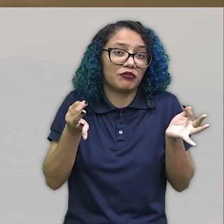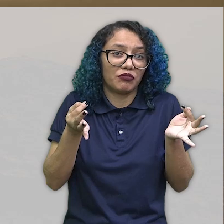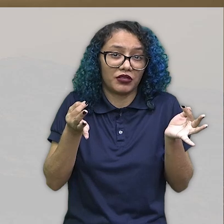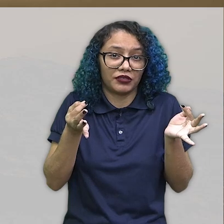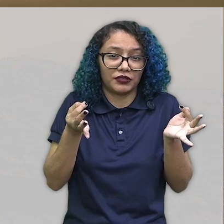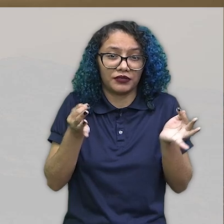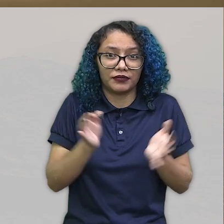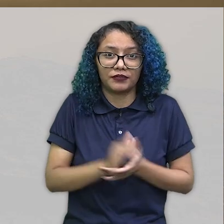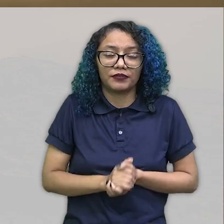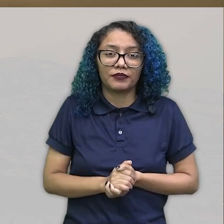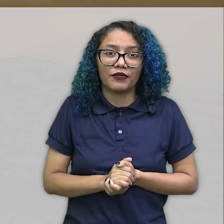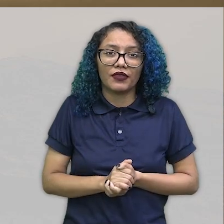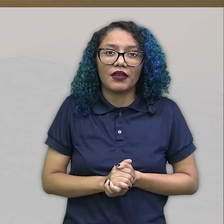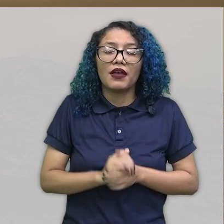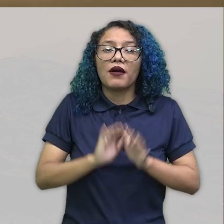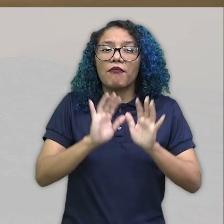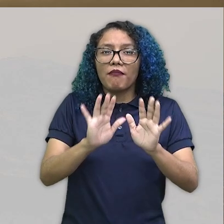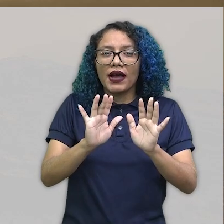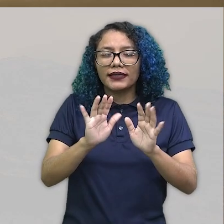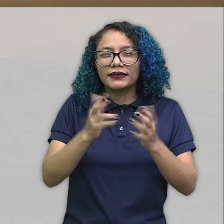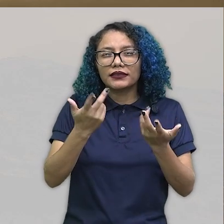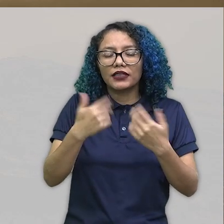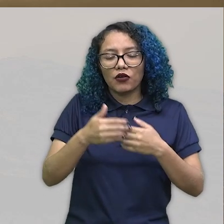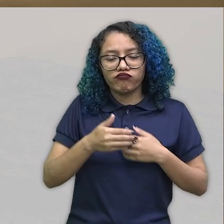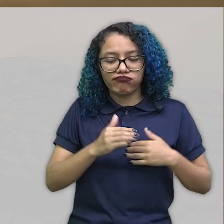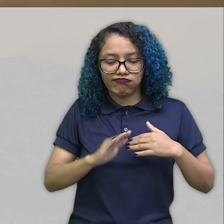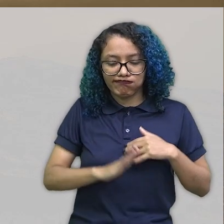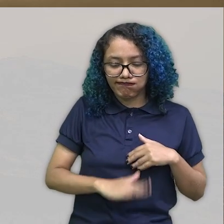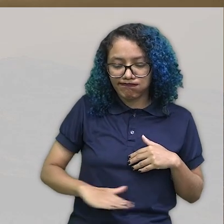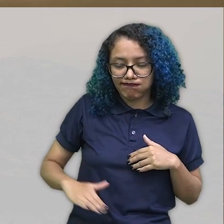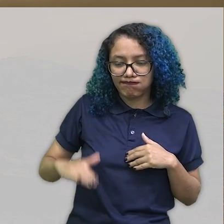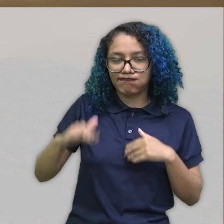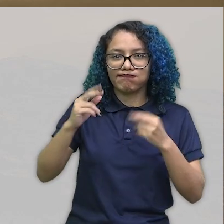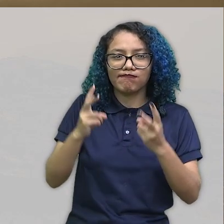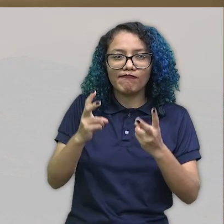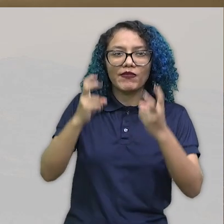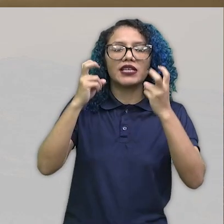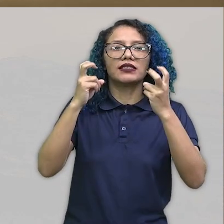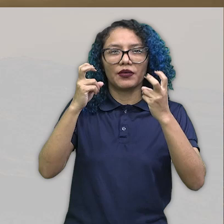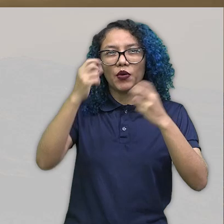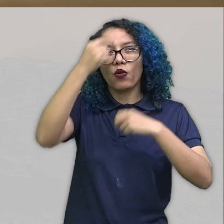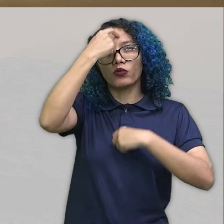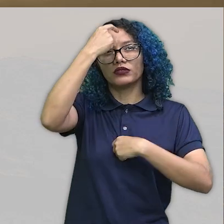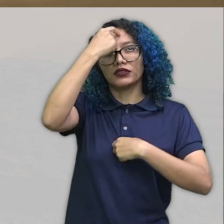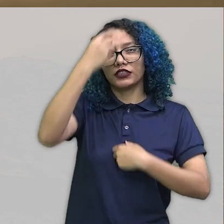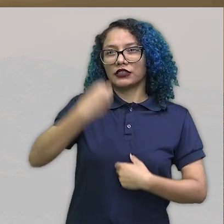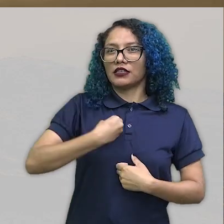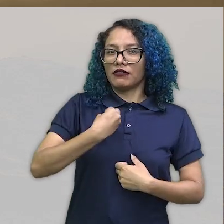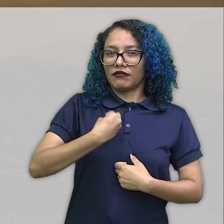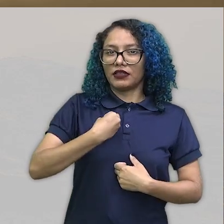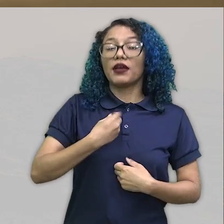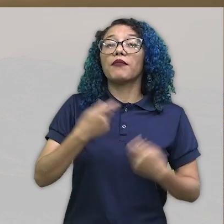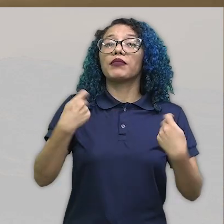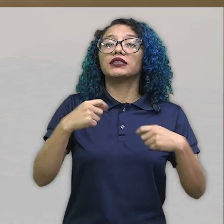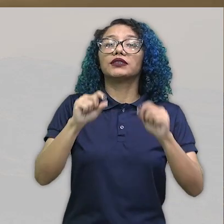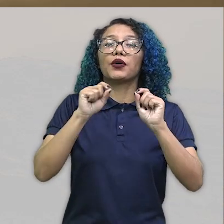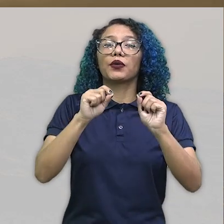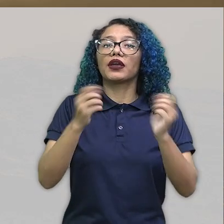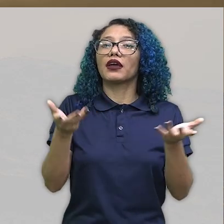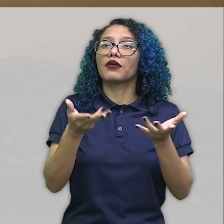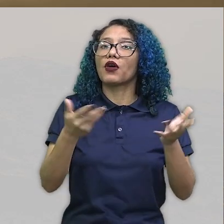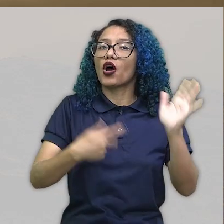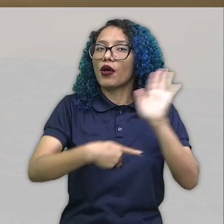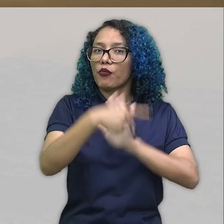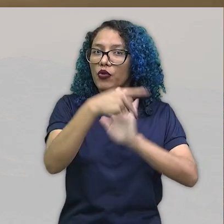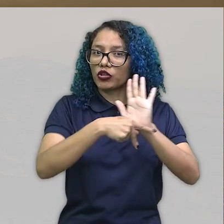esse mundo e tiveram a consciência de que estão nesse mundo, vocês têm que fazer o que agora? Construir um projeto da sua